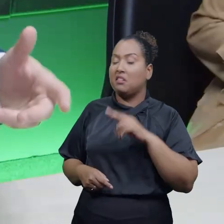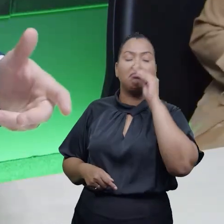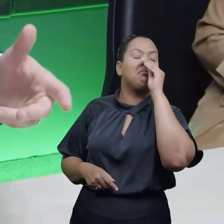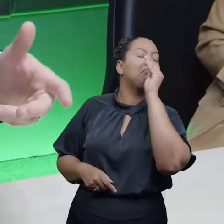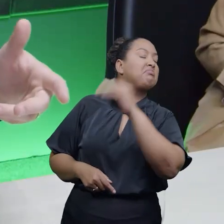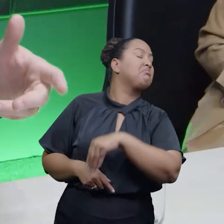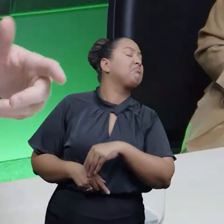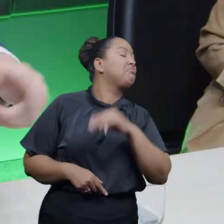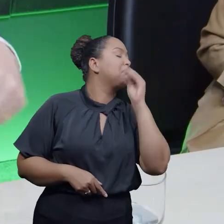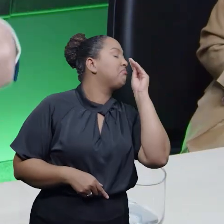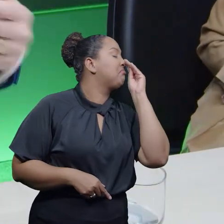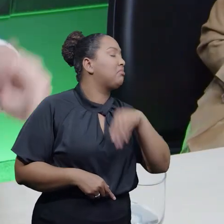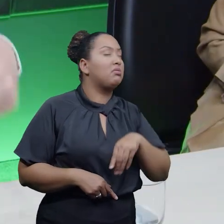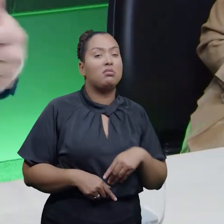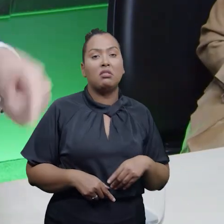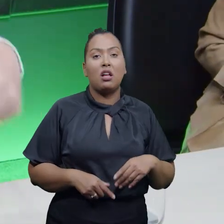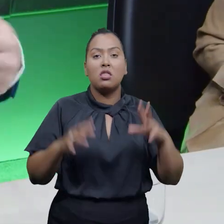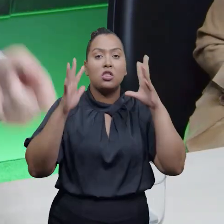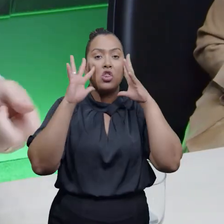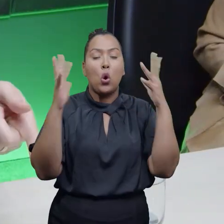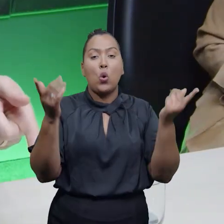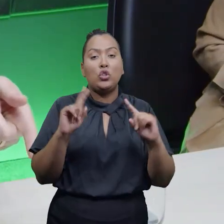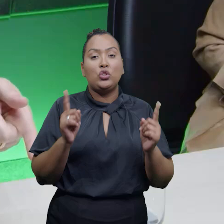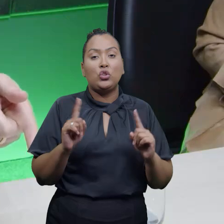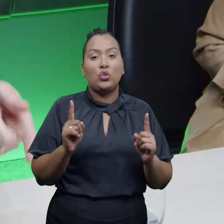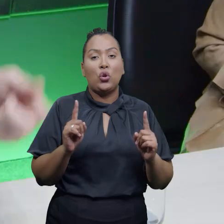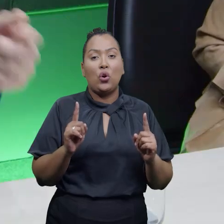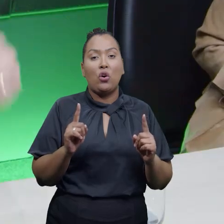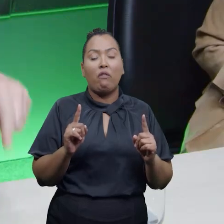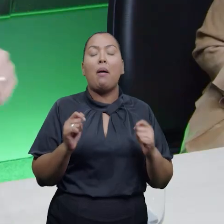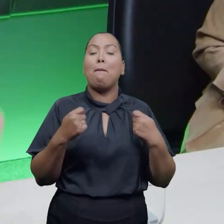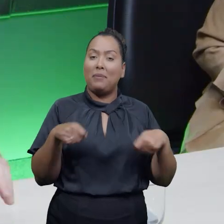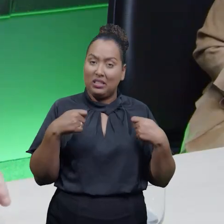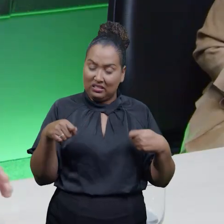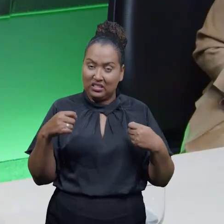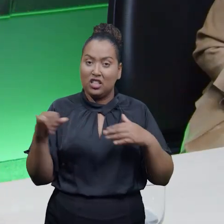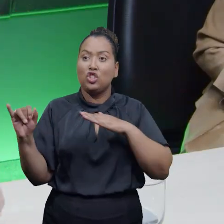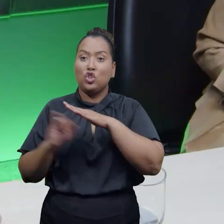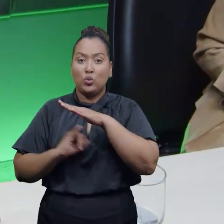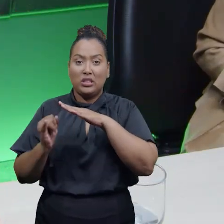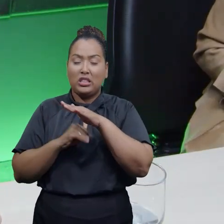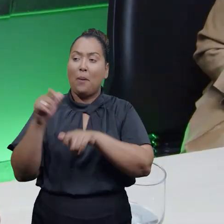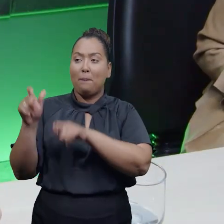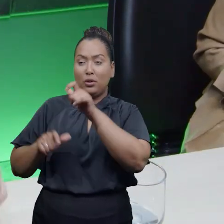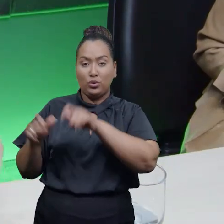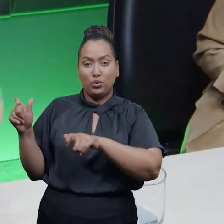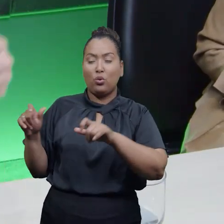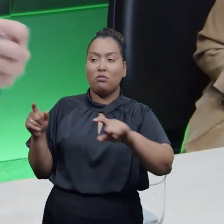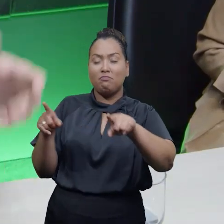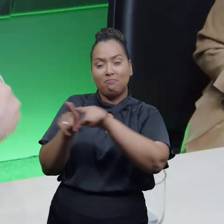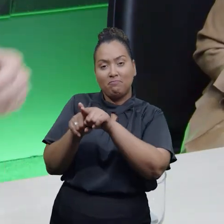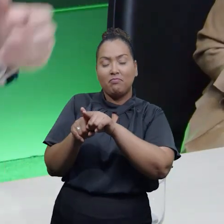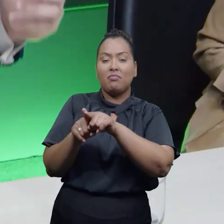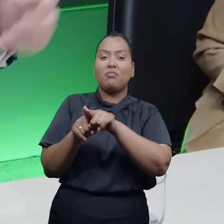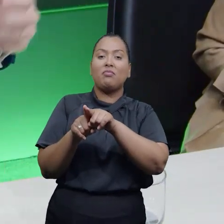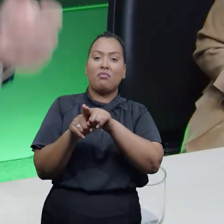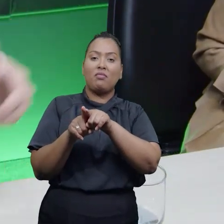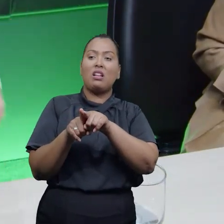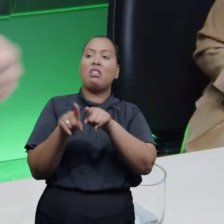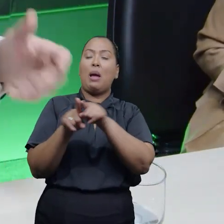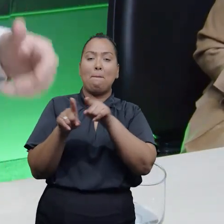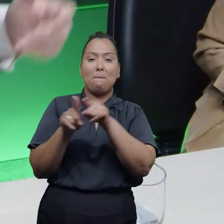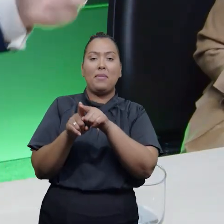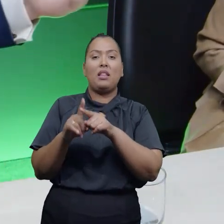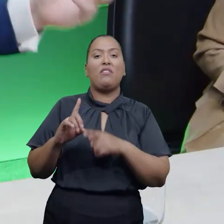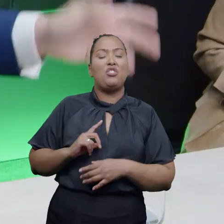aquilo era um problema que precisava ser resolvido através dessa atuação institucional de órgãos, né,